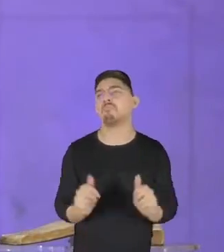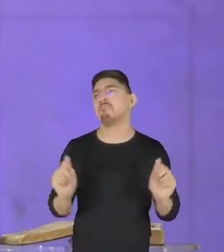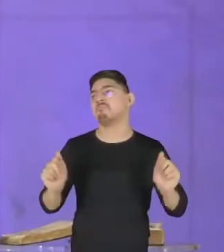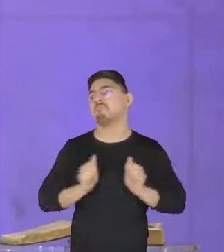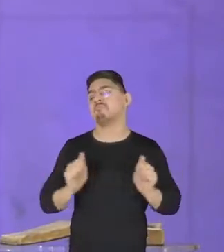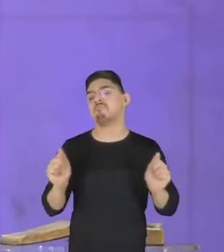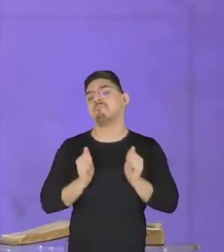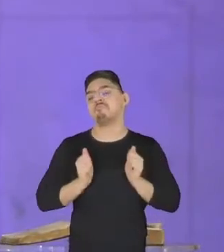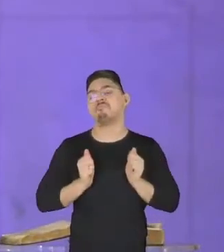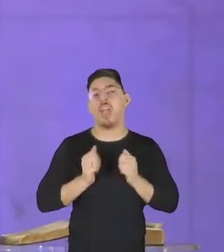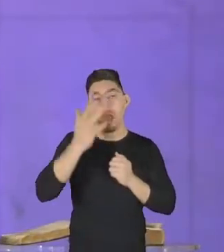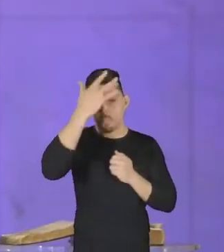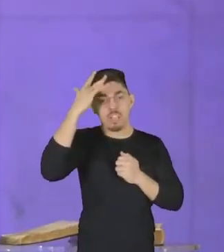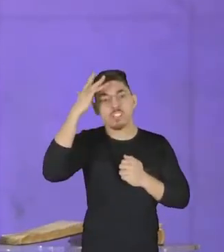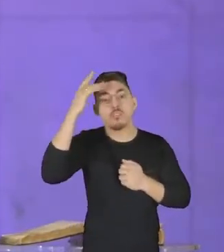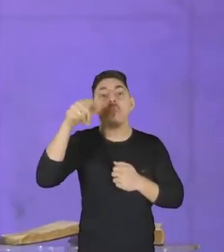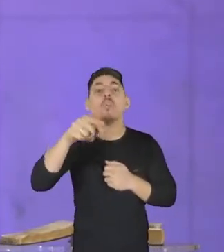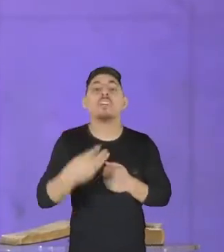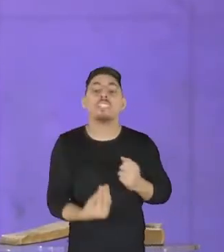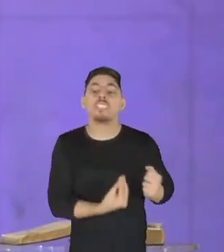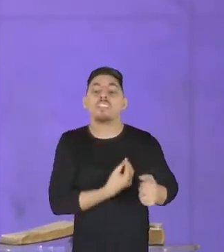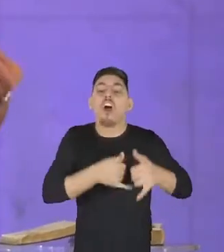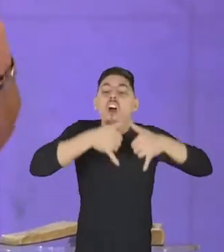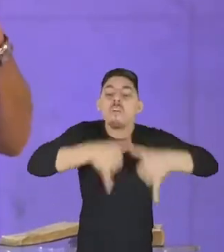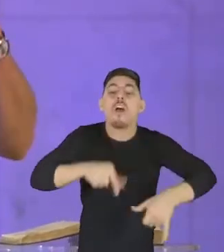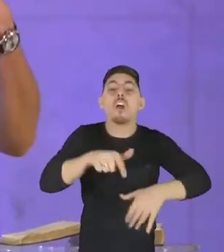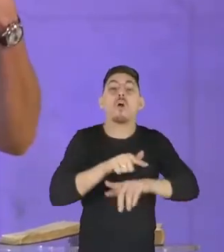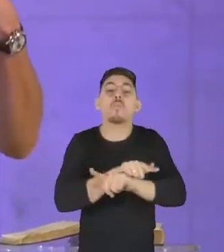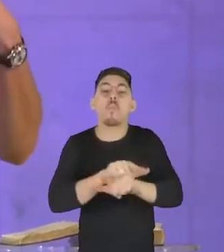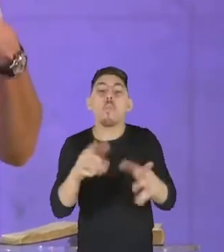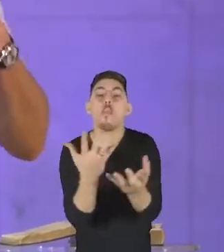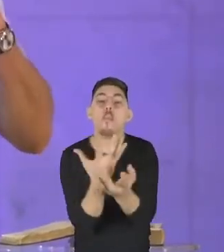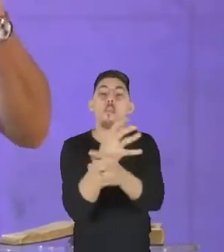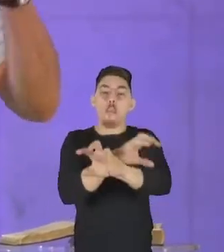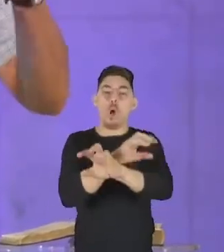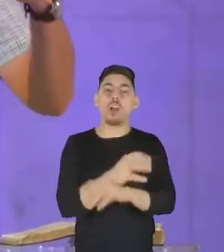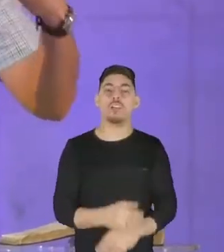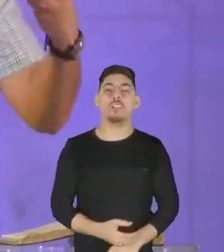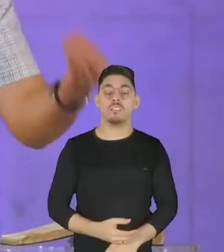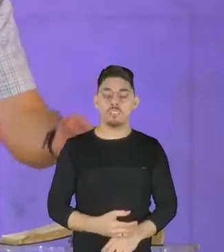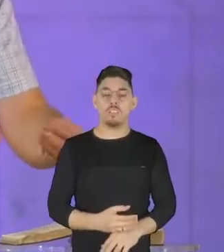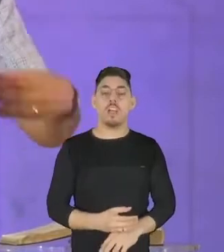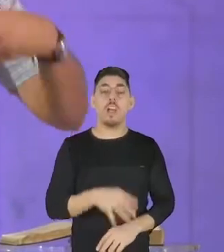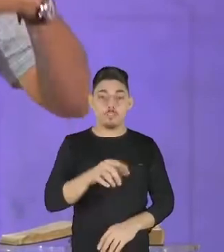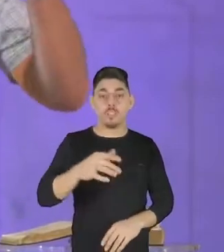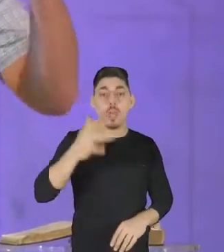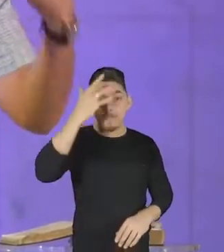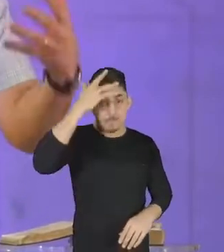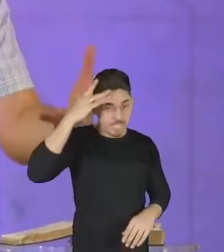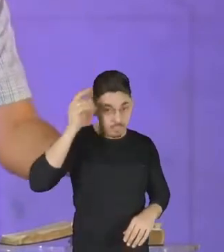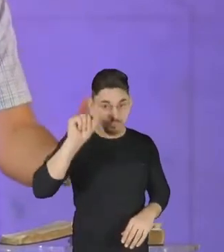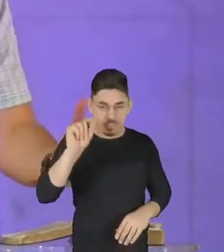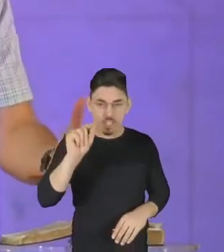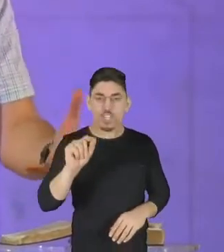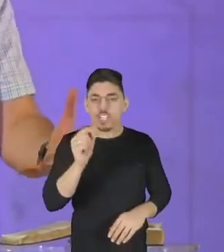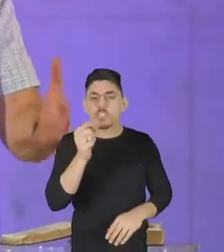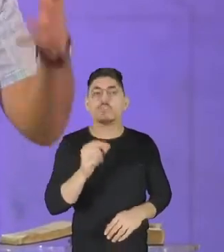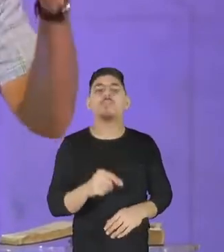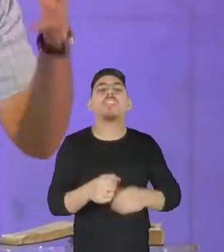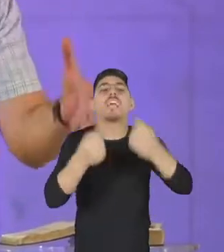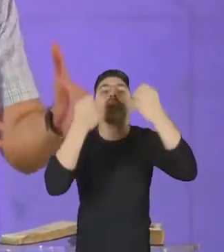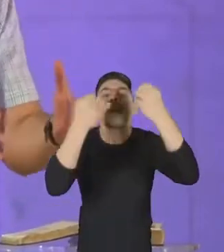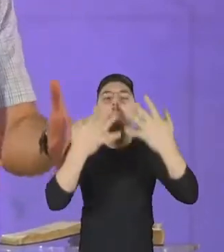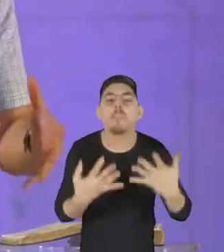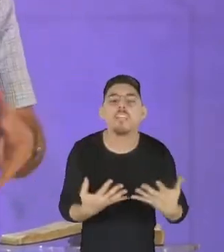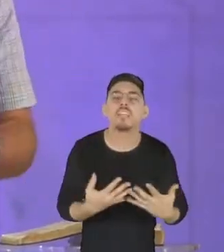no deserto. E por que estão no deserto? Porque são pessoas que quando elas vão caracterizar a sua estagnação